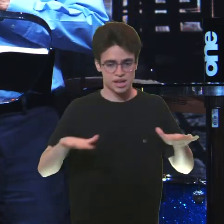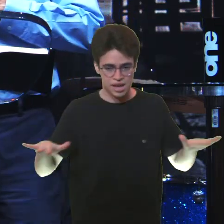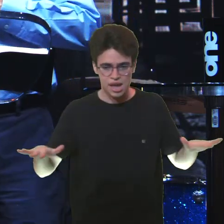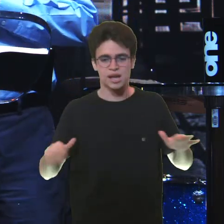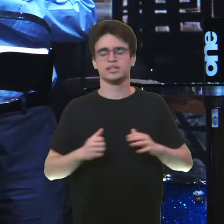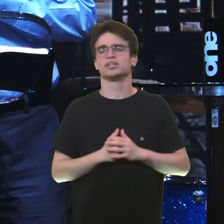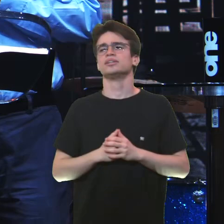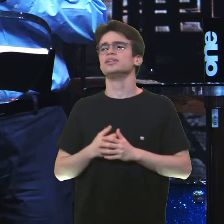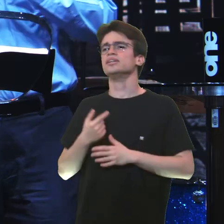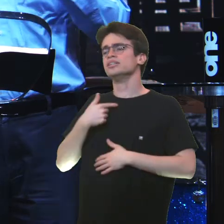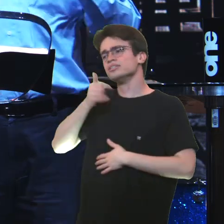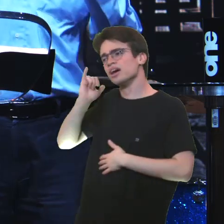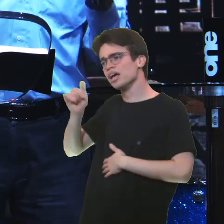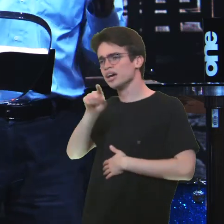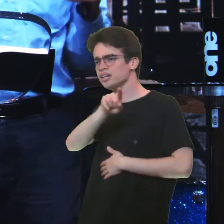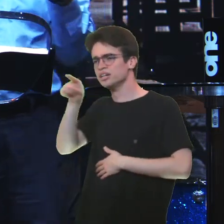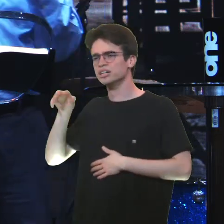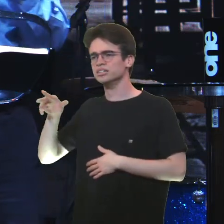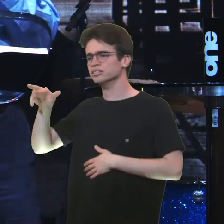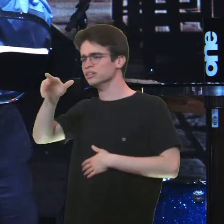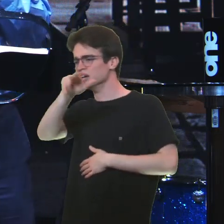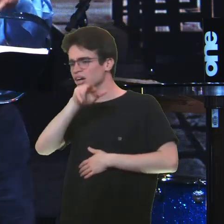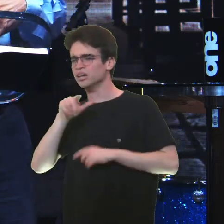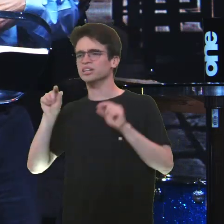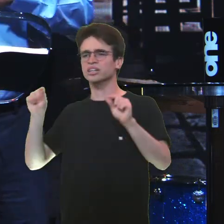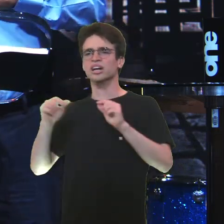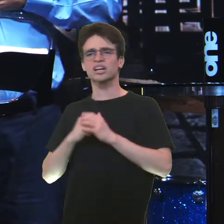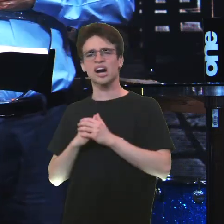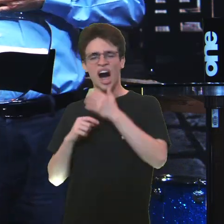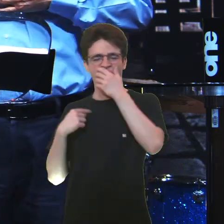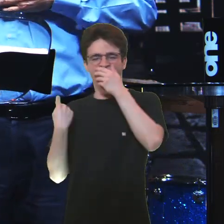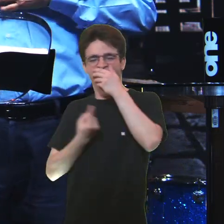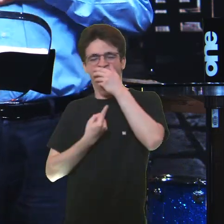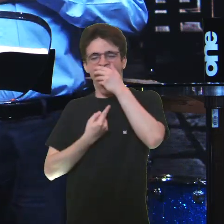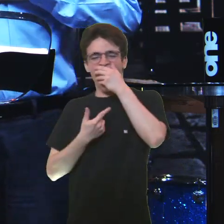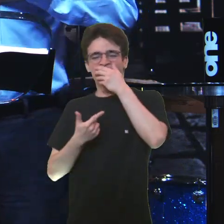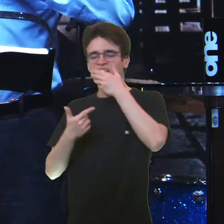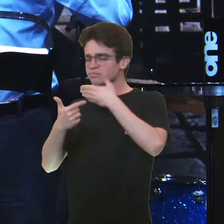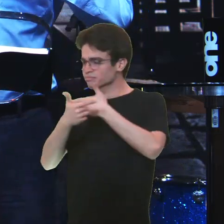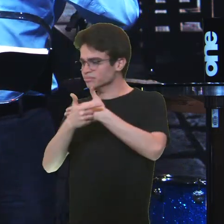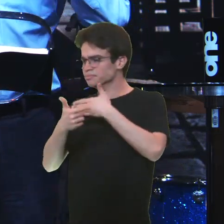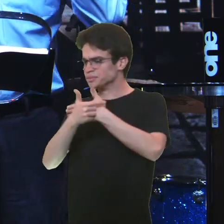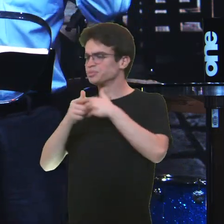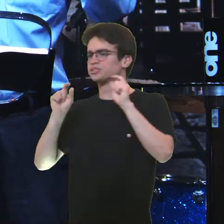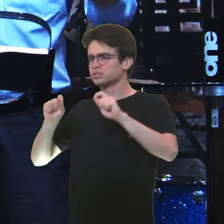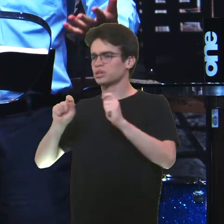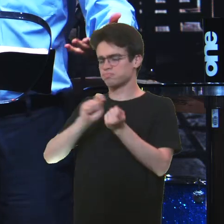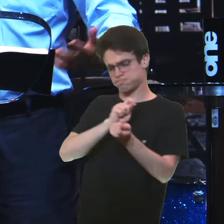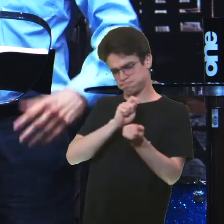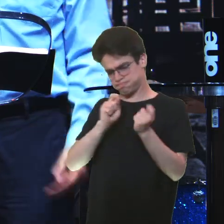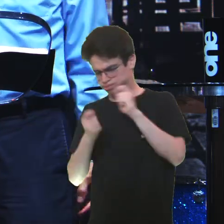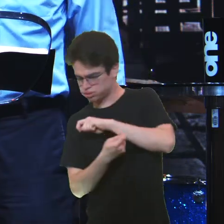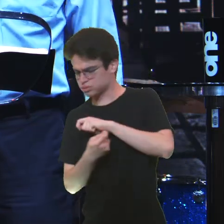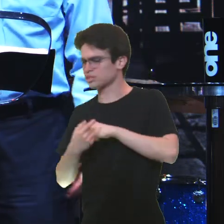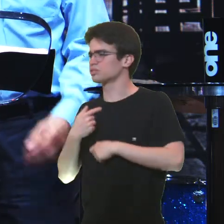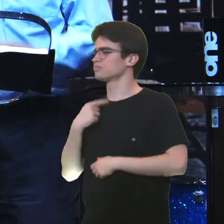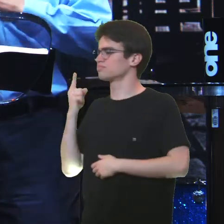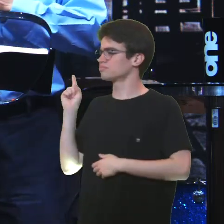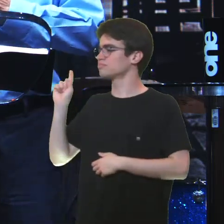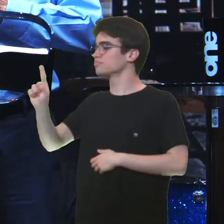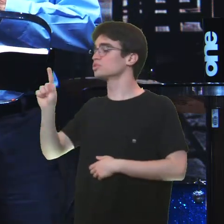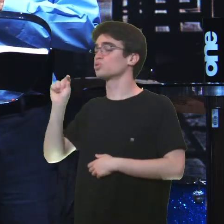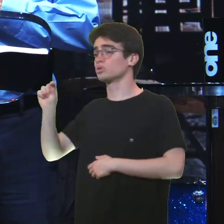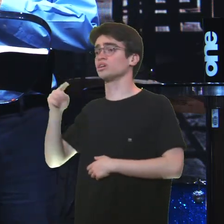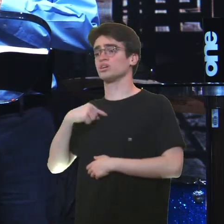para os irmãos, nuestra tarea es convertirnos a nossa tarefa é nos transformarmos en padres alternativos. em